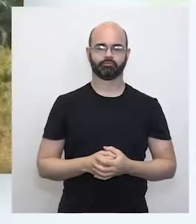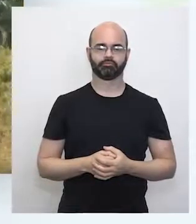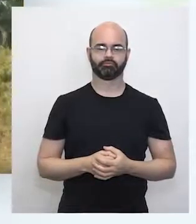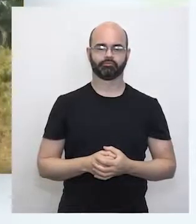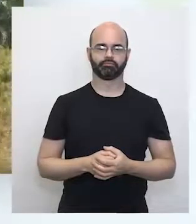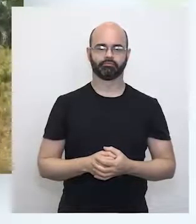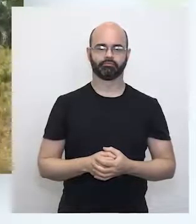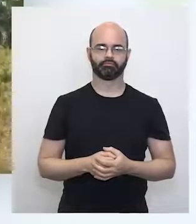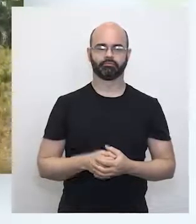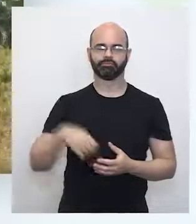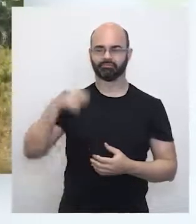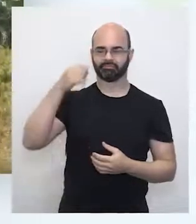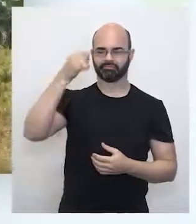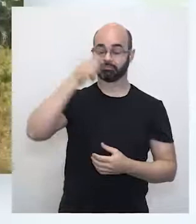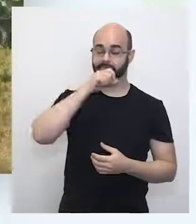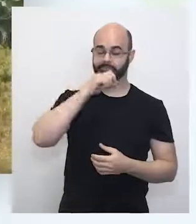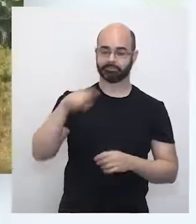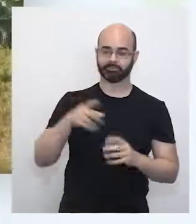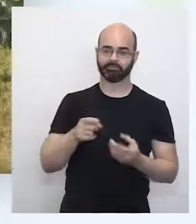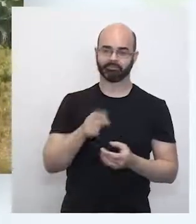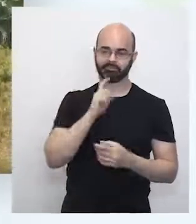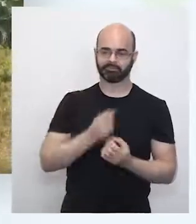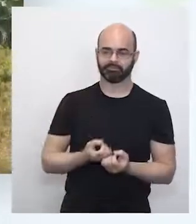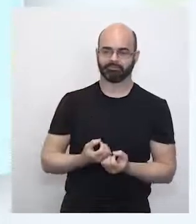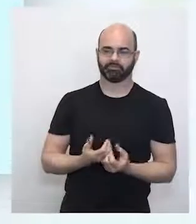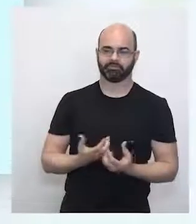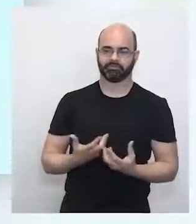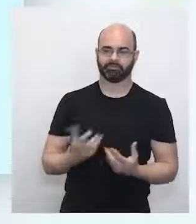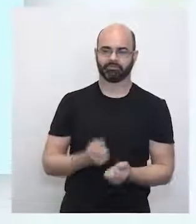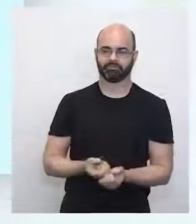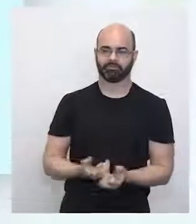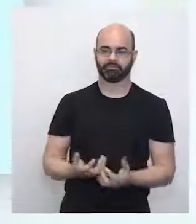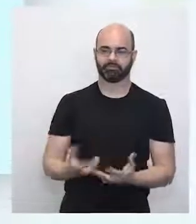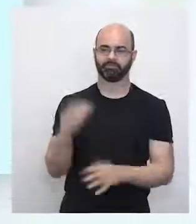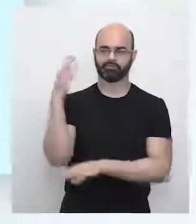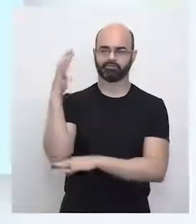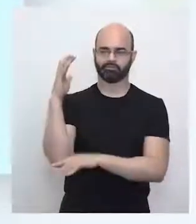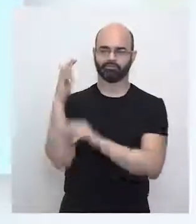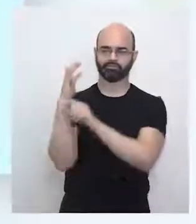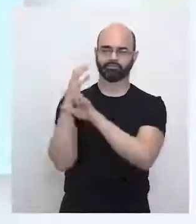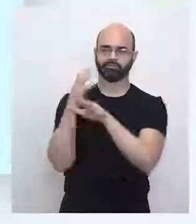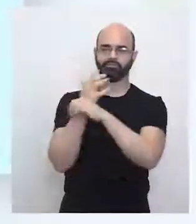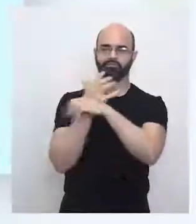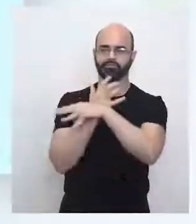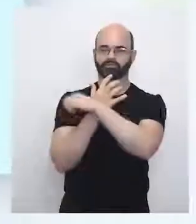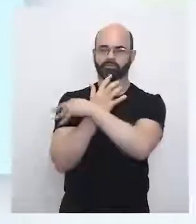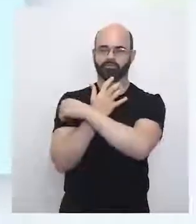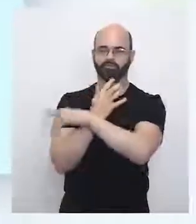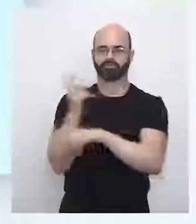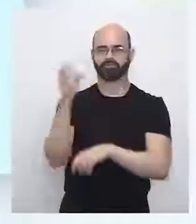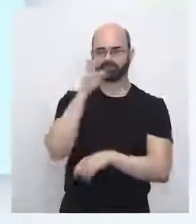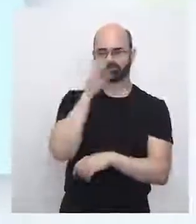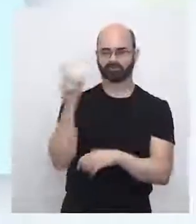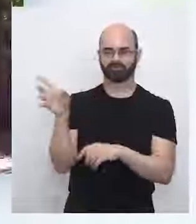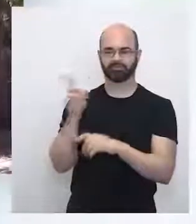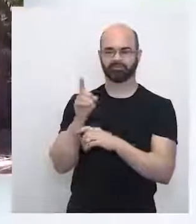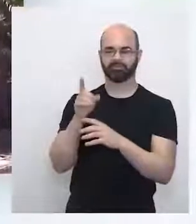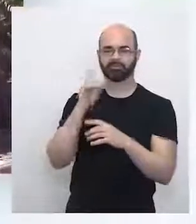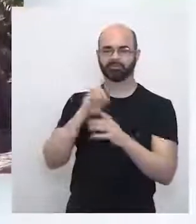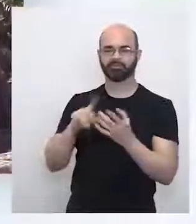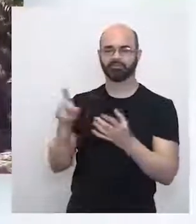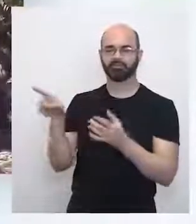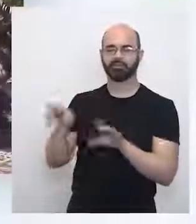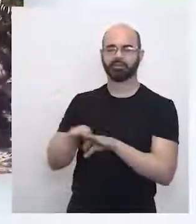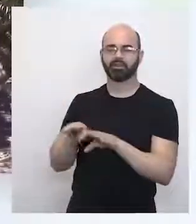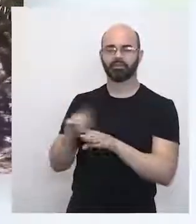As pastagens começaram a competir com as palmeiras. Os frutos do babaçu são muito apreciados por grandes roedores, que